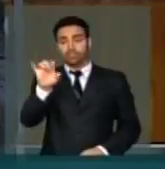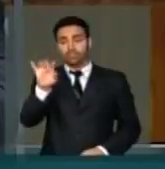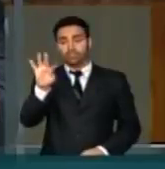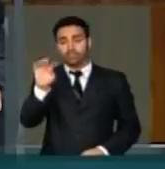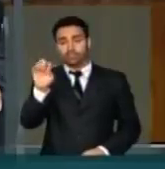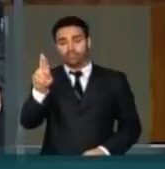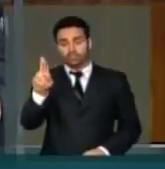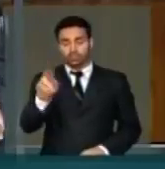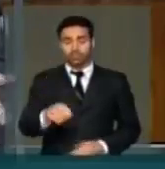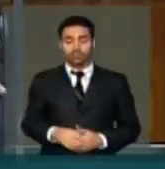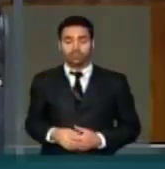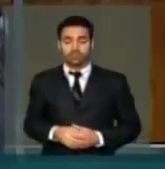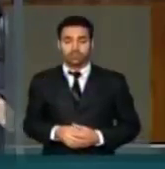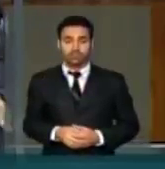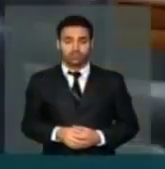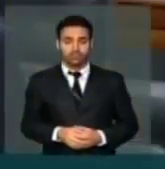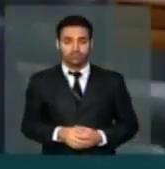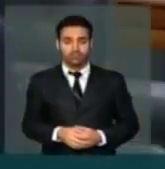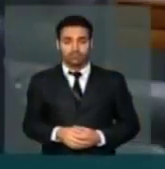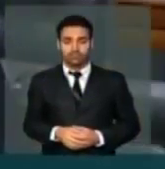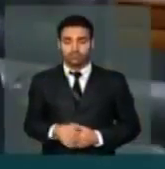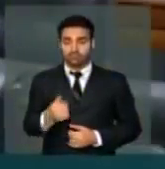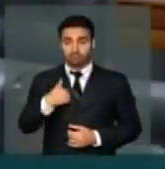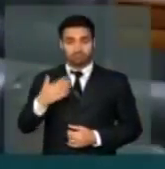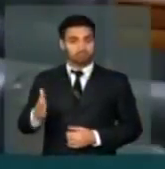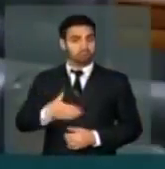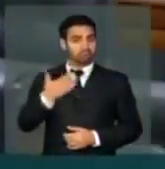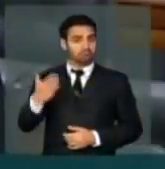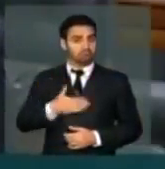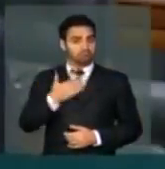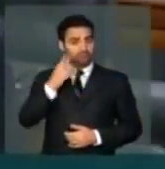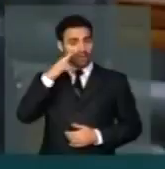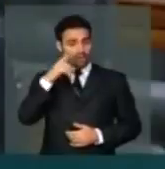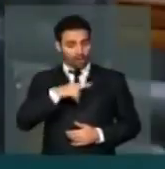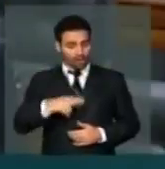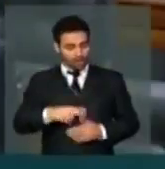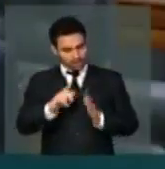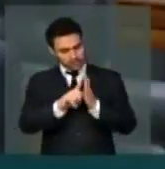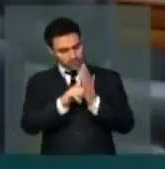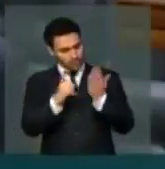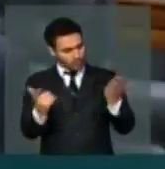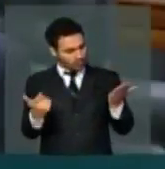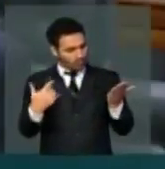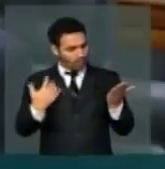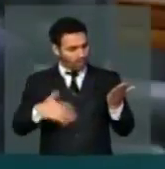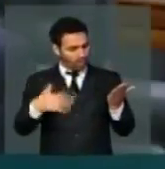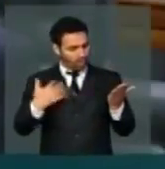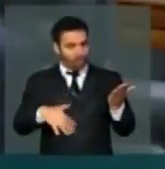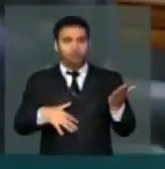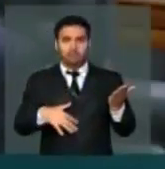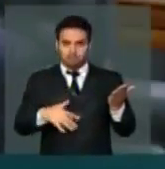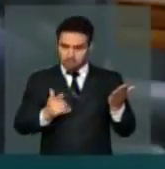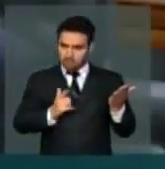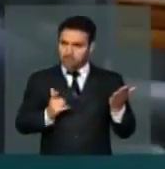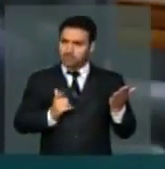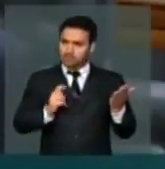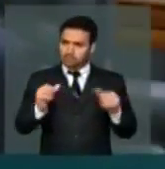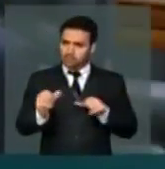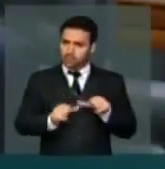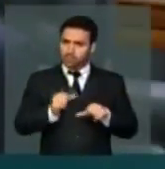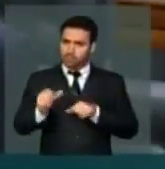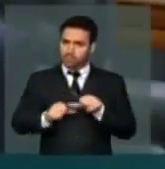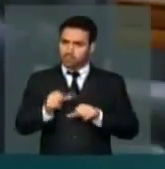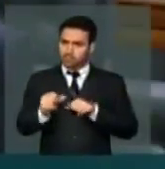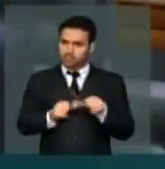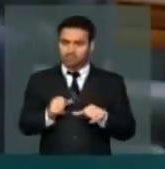Obrigado, presidente. Confesso que me surpreendi hoje ao ler os jornais e de que as coisas mudam. Talvez seja até normal,